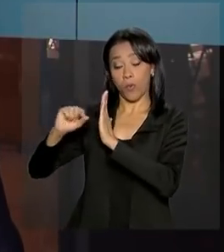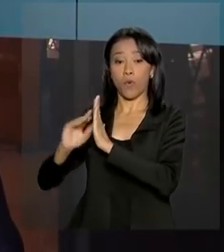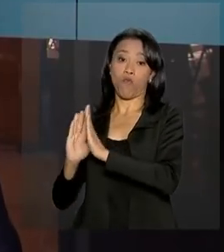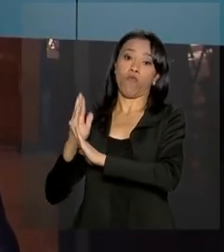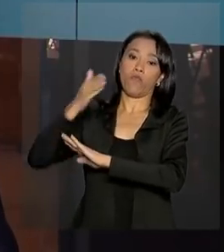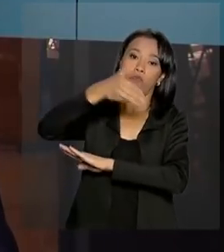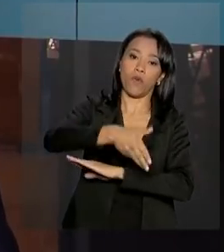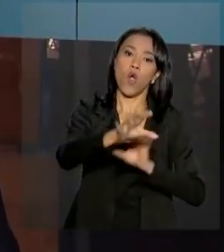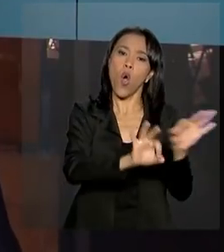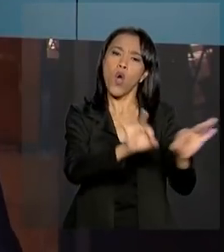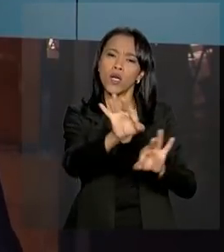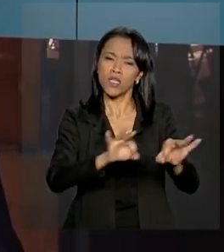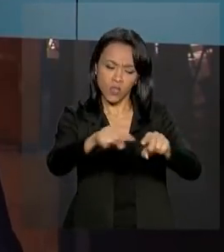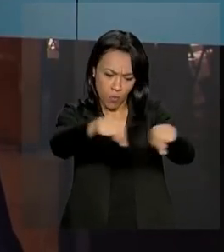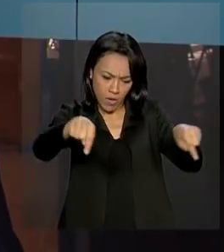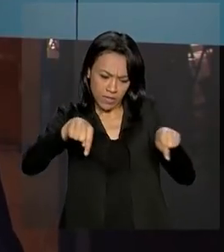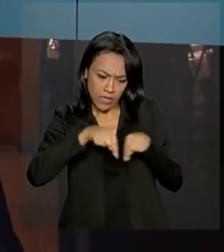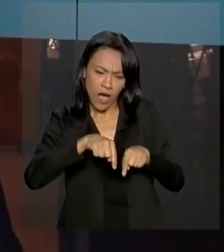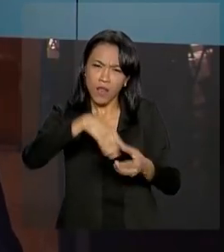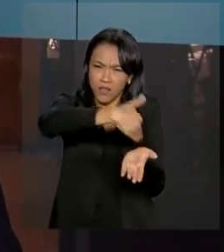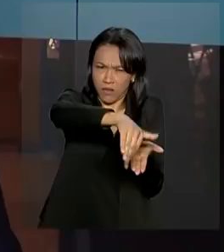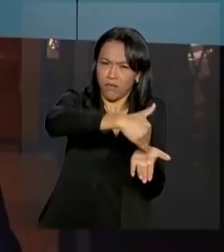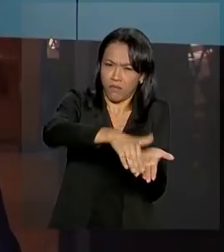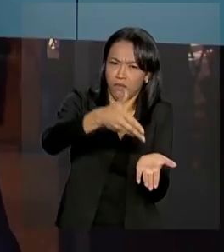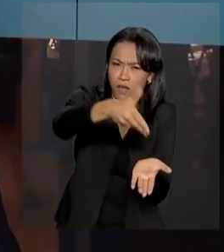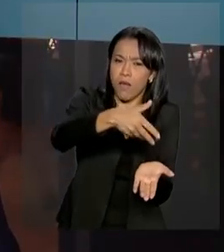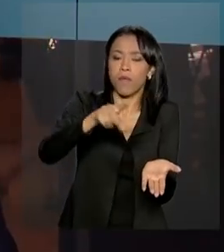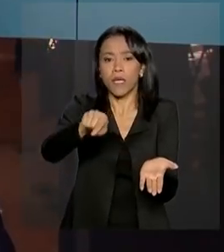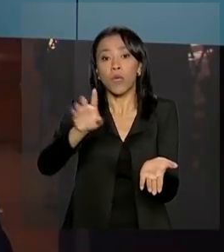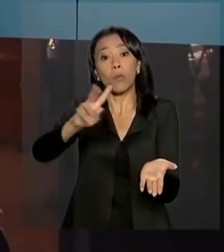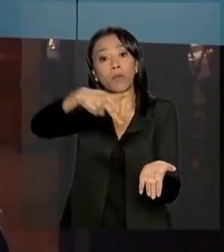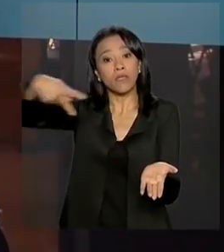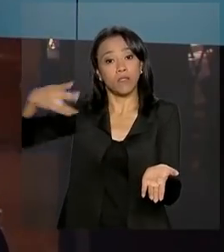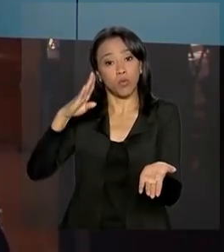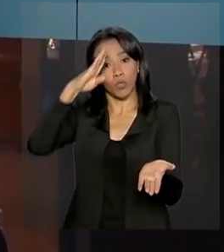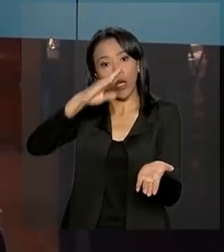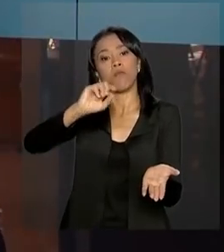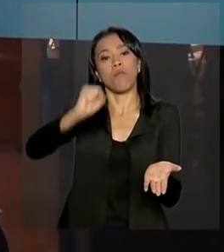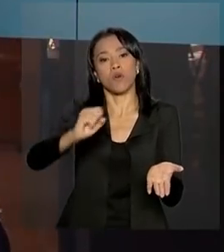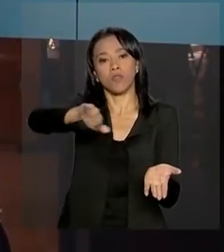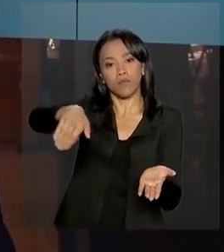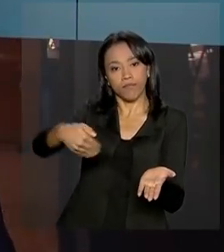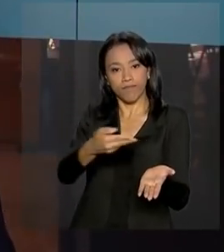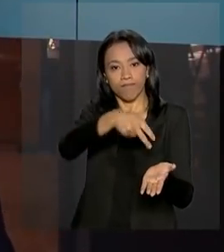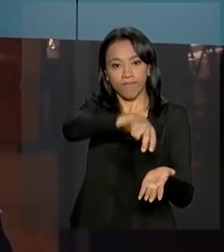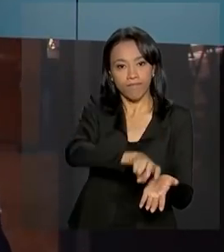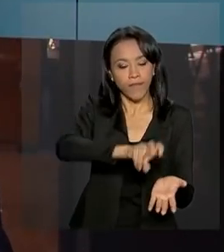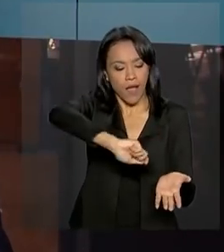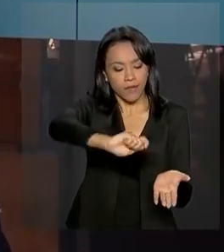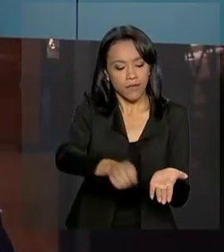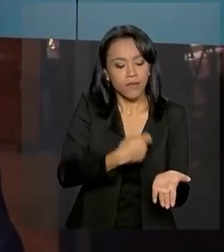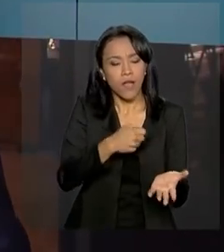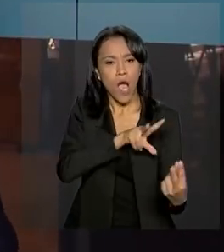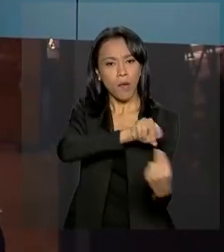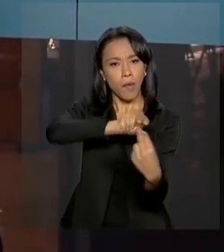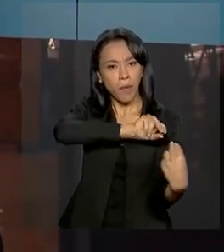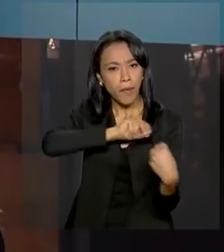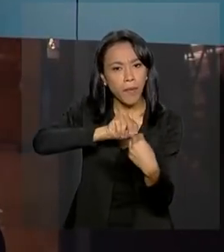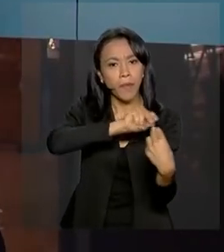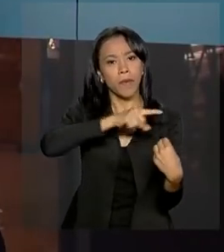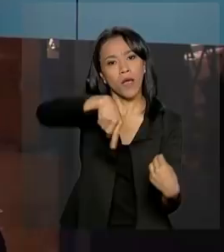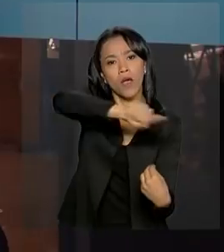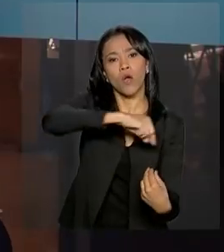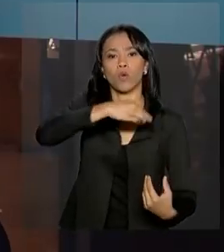de gabinete provisório aqui para que o presidente da República possa despachar junto aos auxiliares e